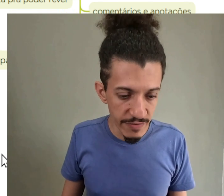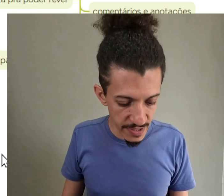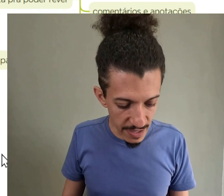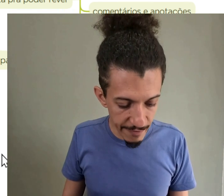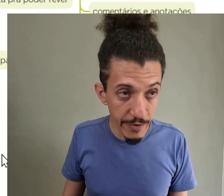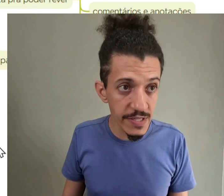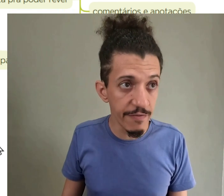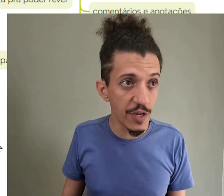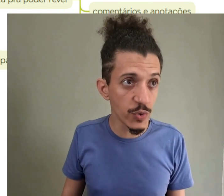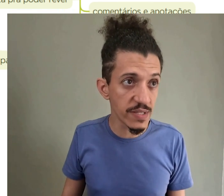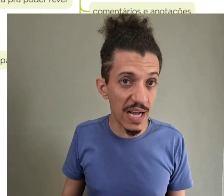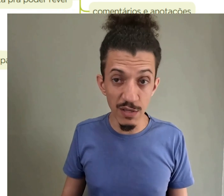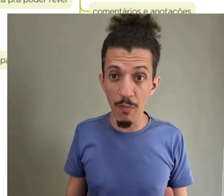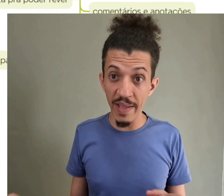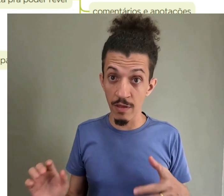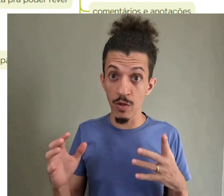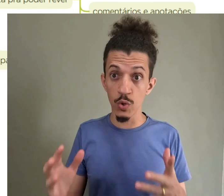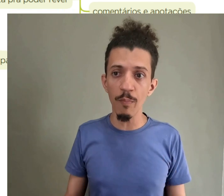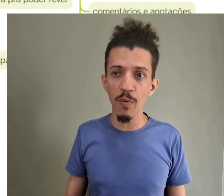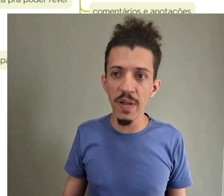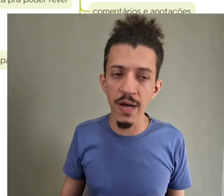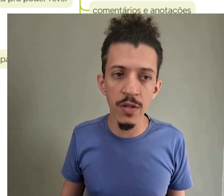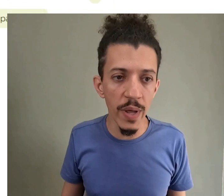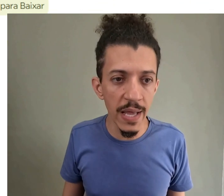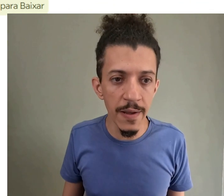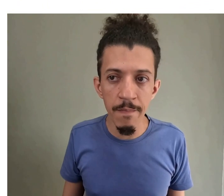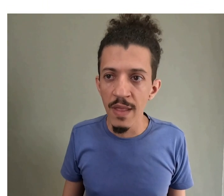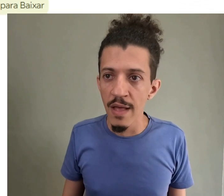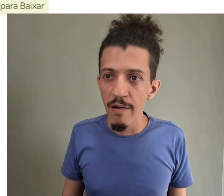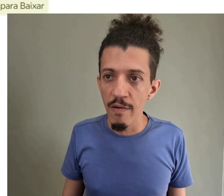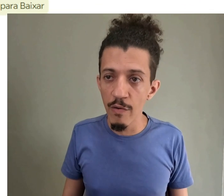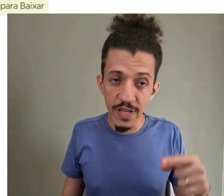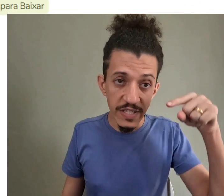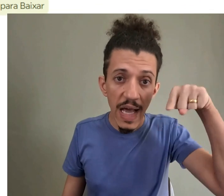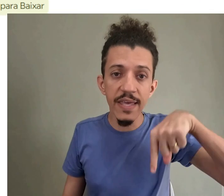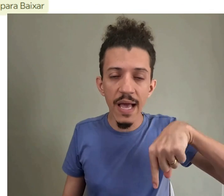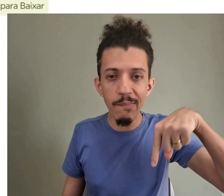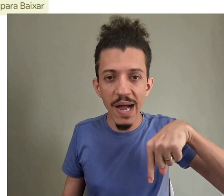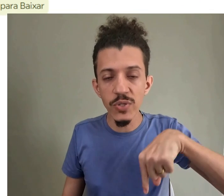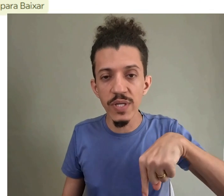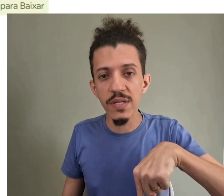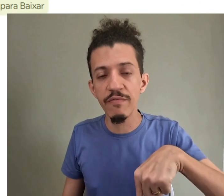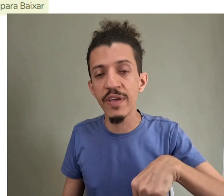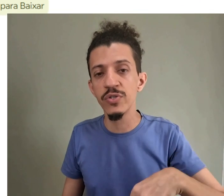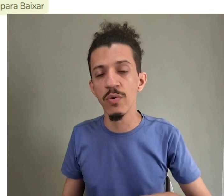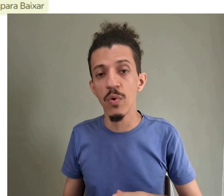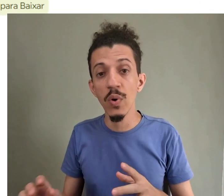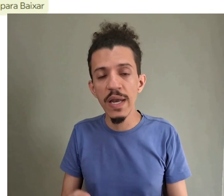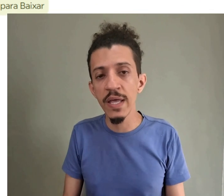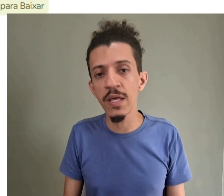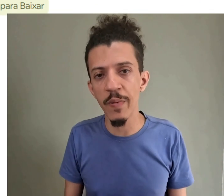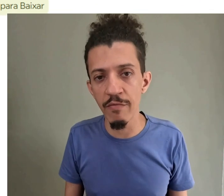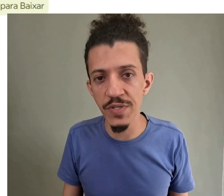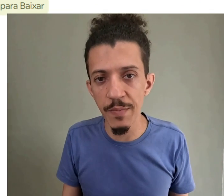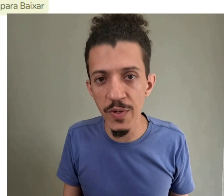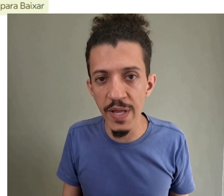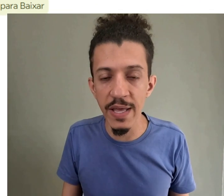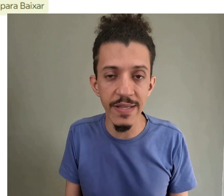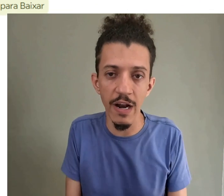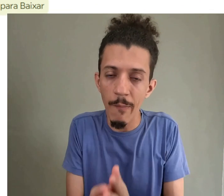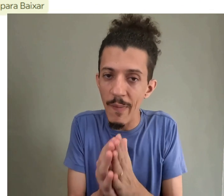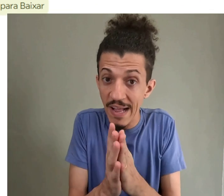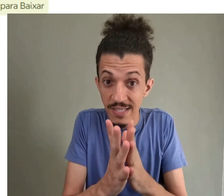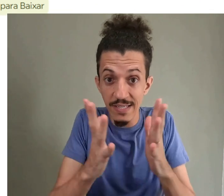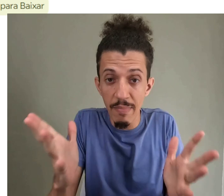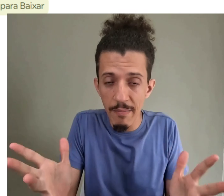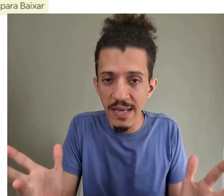Se você está vendo esse vídeo no exato momento em que eu estou publicando ele, eu vou deixar aqui abaixo desse vídeo o link para você poder entrar